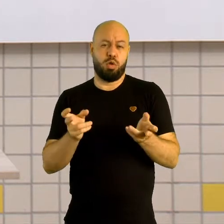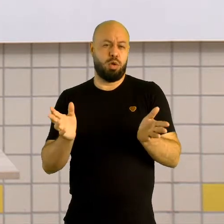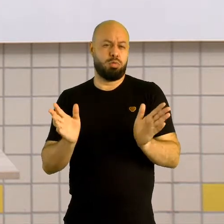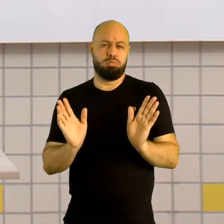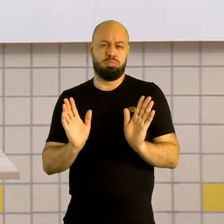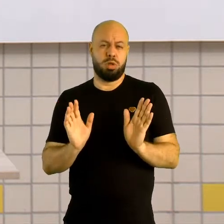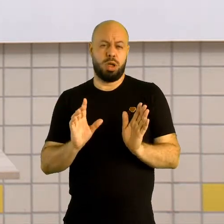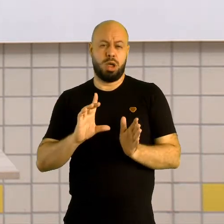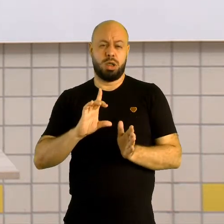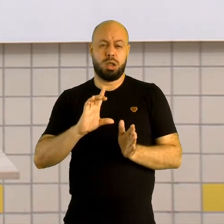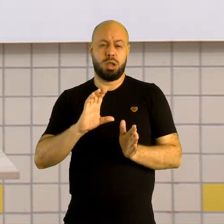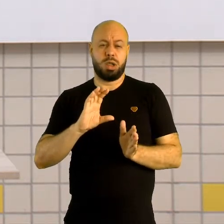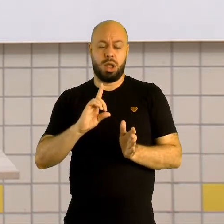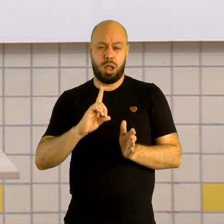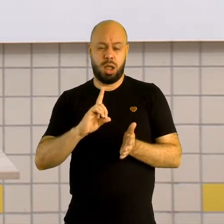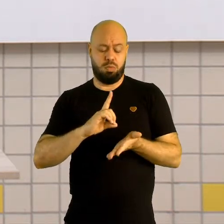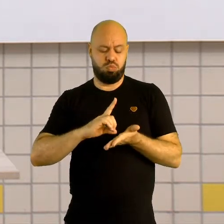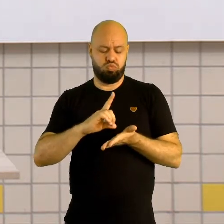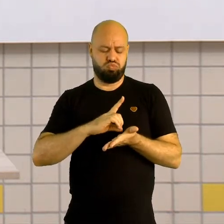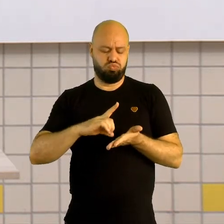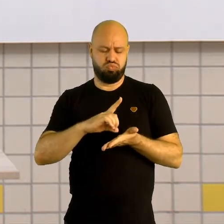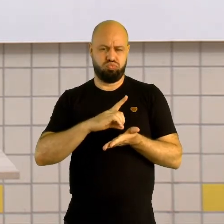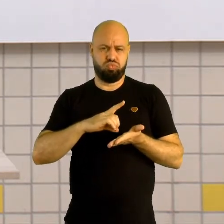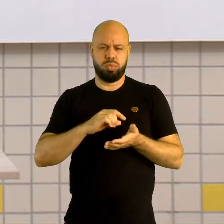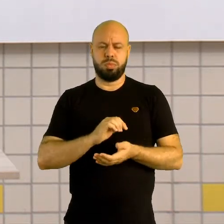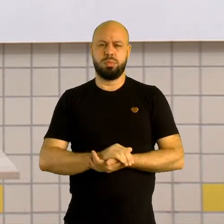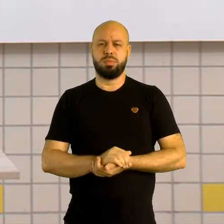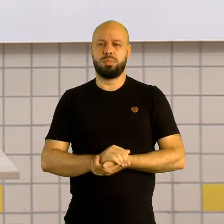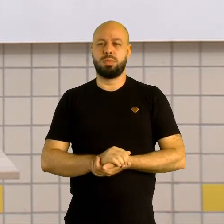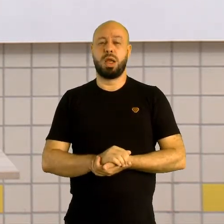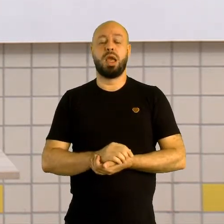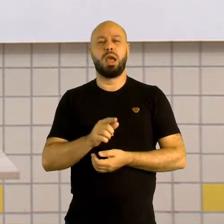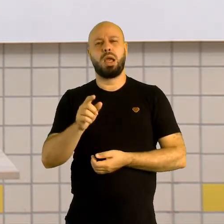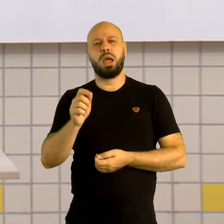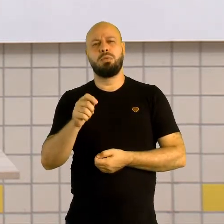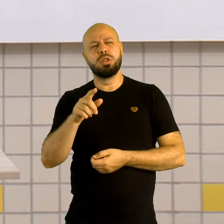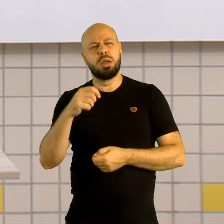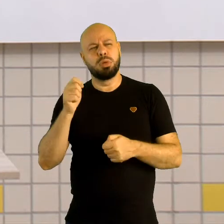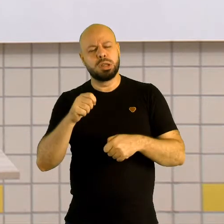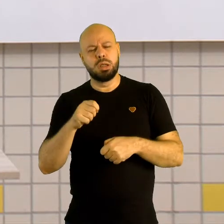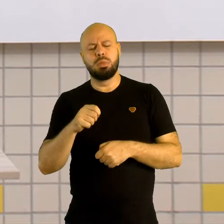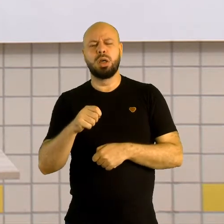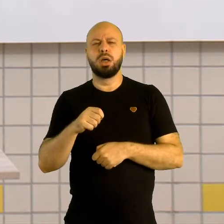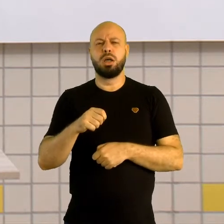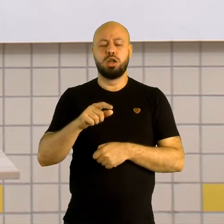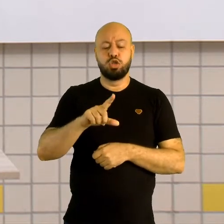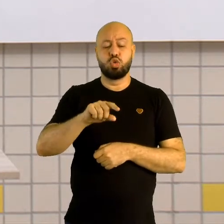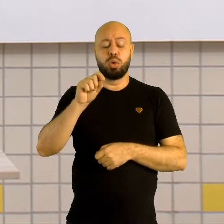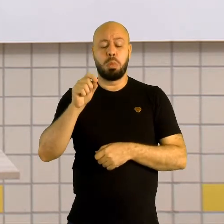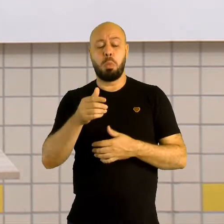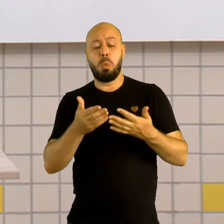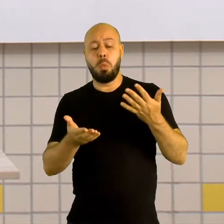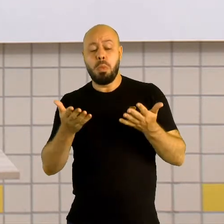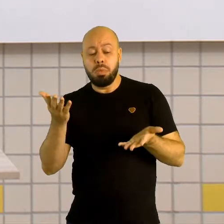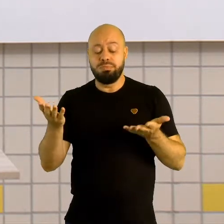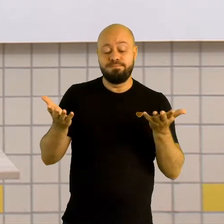por exemplo. Então, eu vou te dar escolhas de compras, certo?